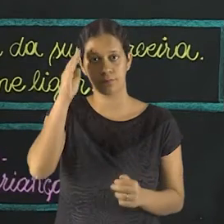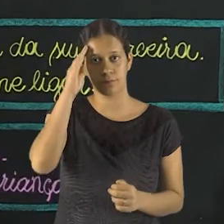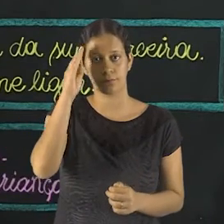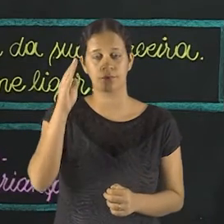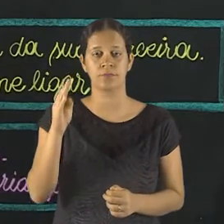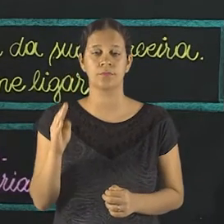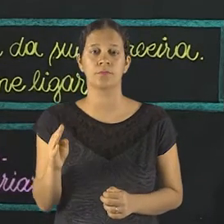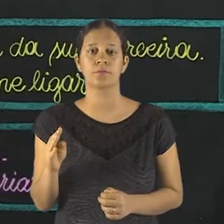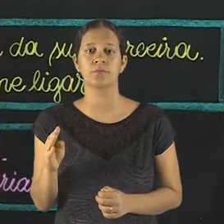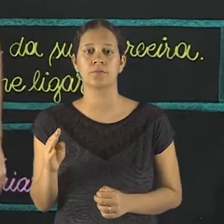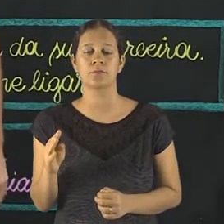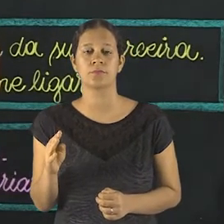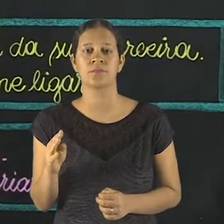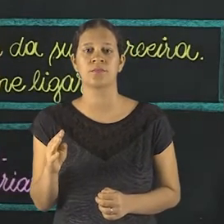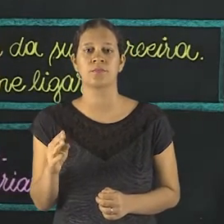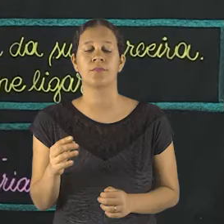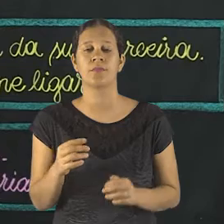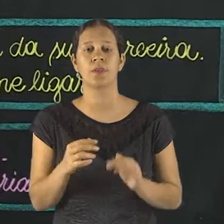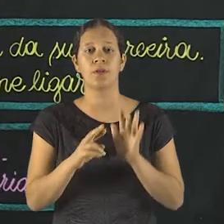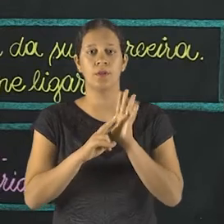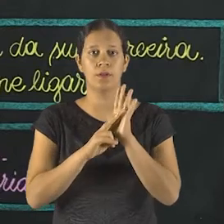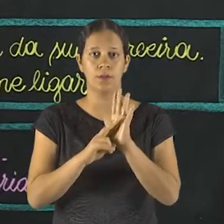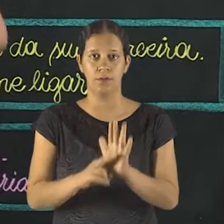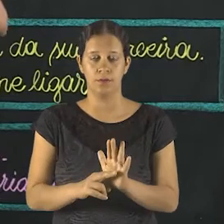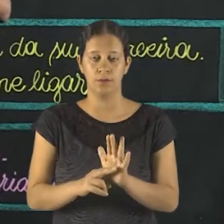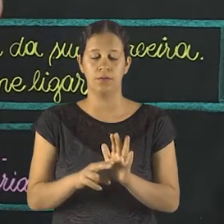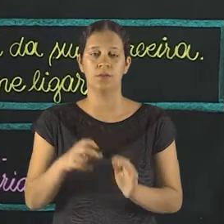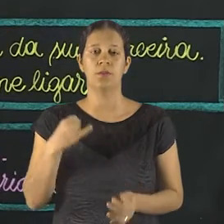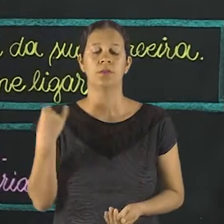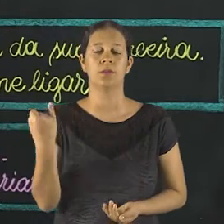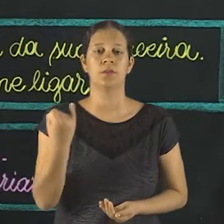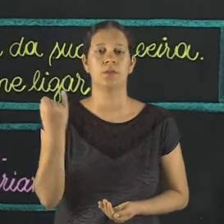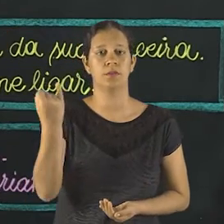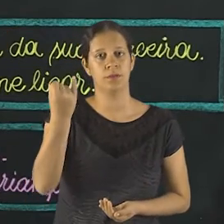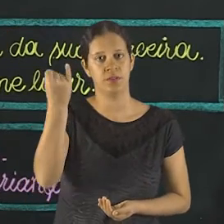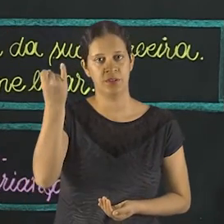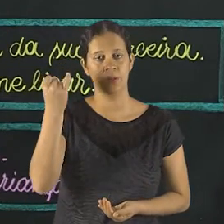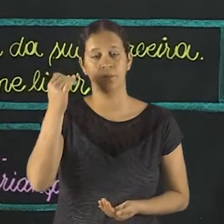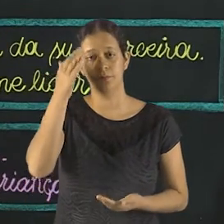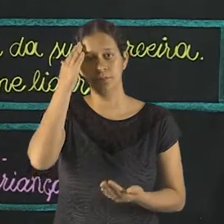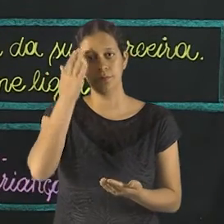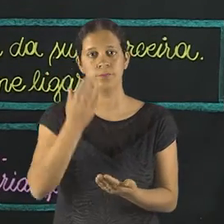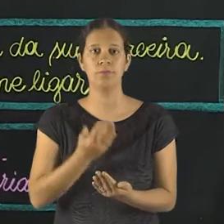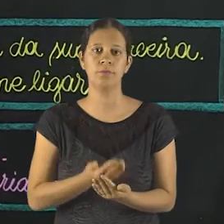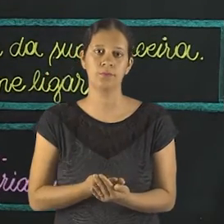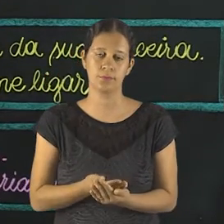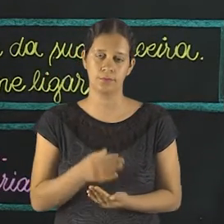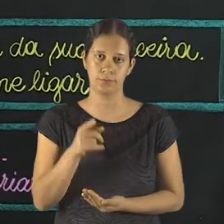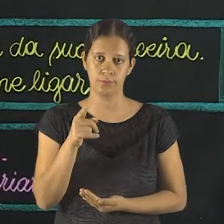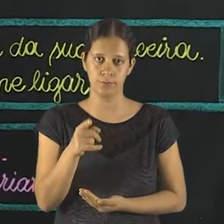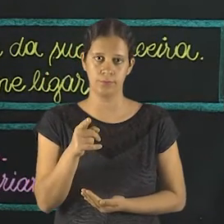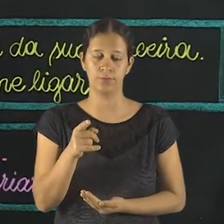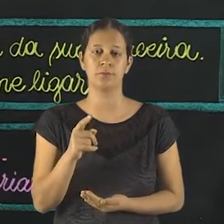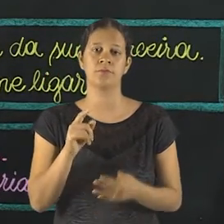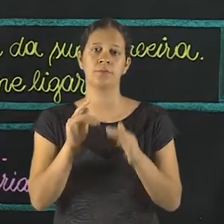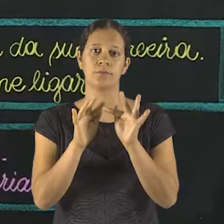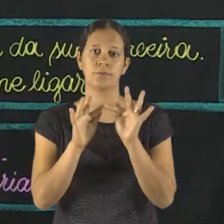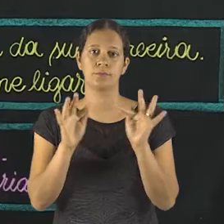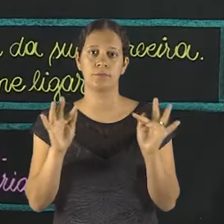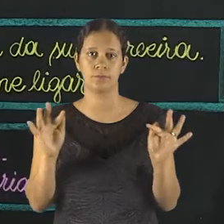aqui é representada pela construção é fundamental. O que é fundamental? Acreditar em si mesmo. Essa